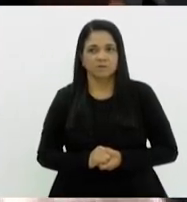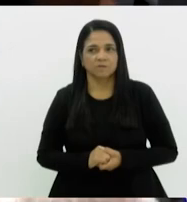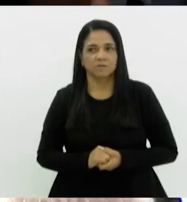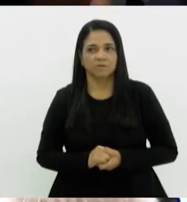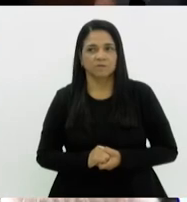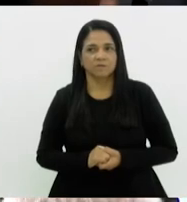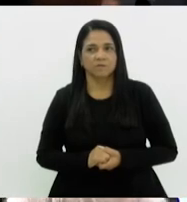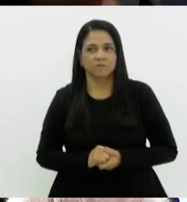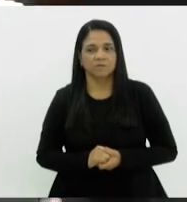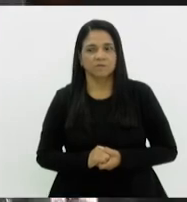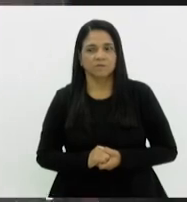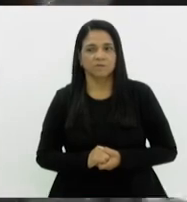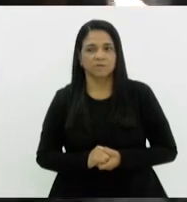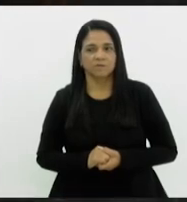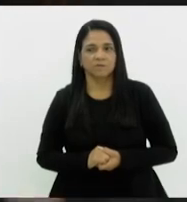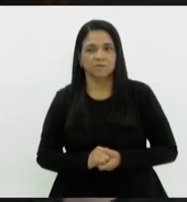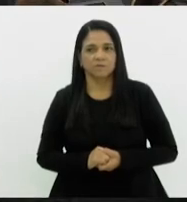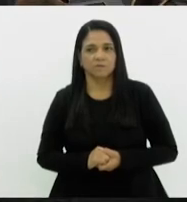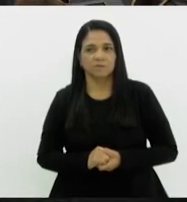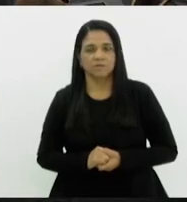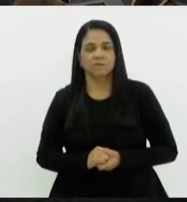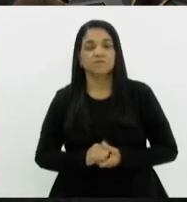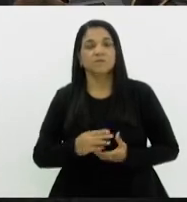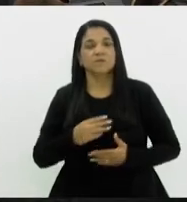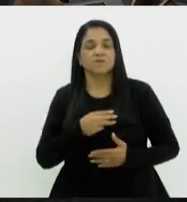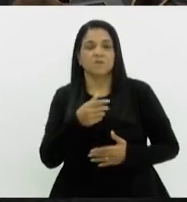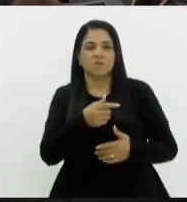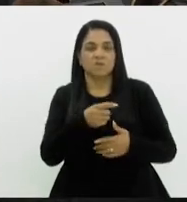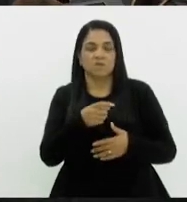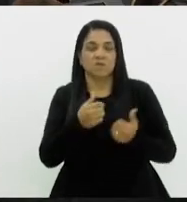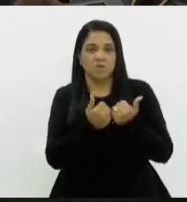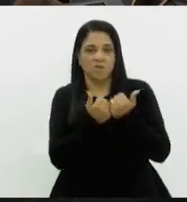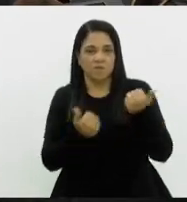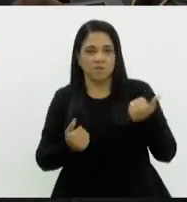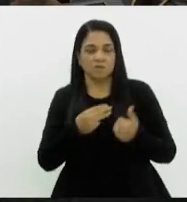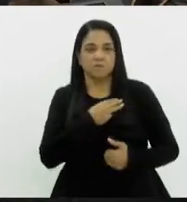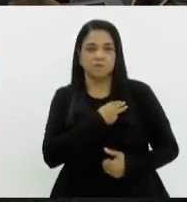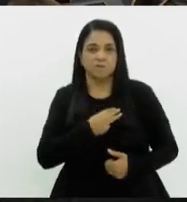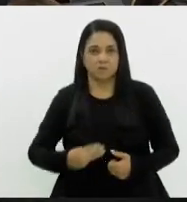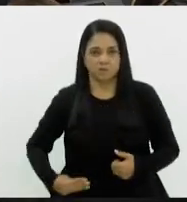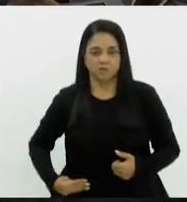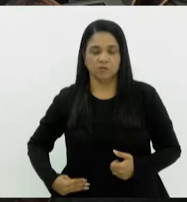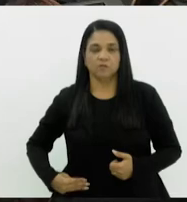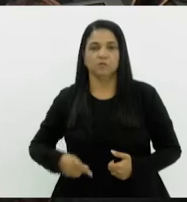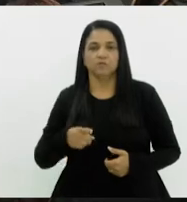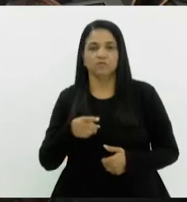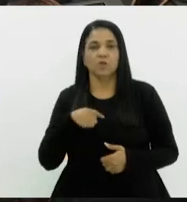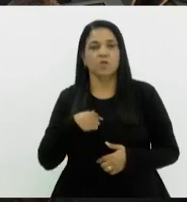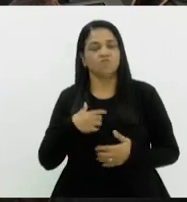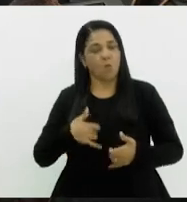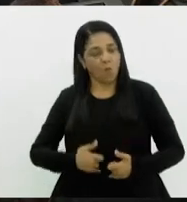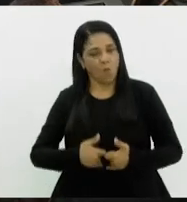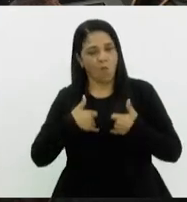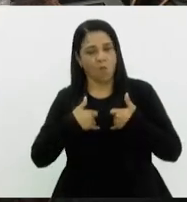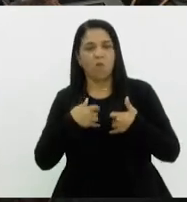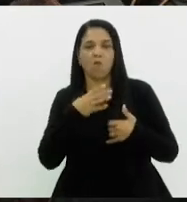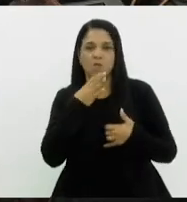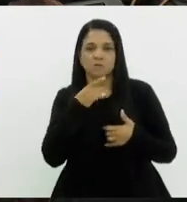recebendo a presença do ilustre vice-ministro. Tive a honra de conhecer o país de Vossa